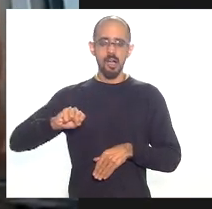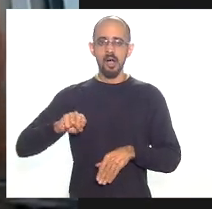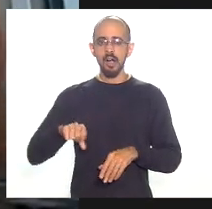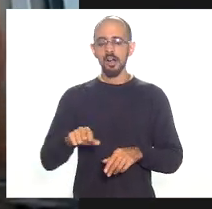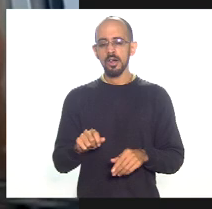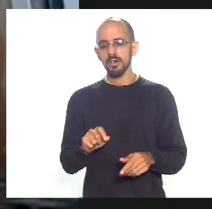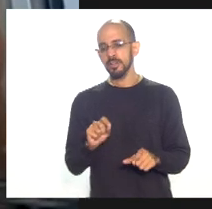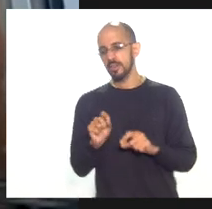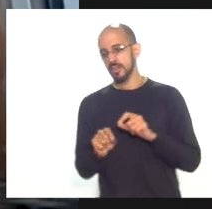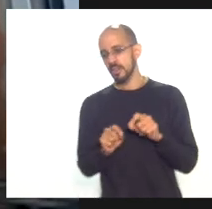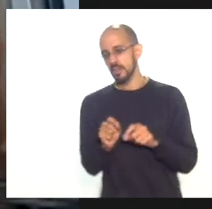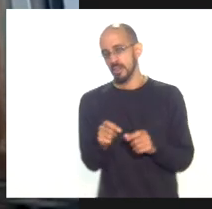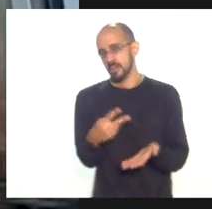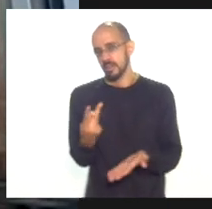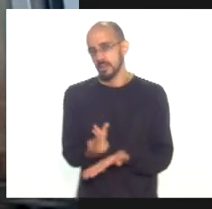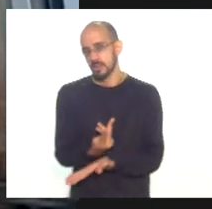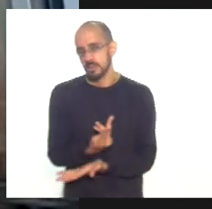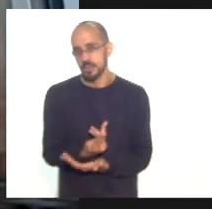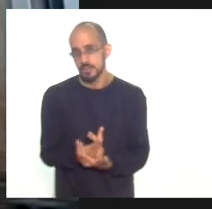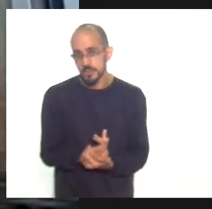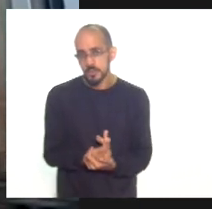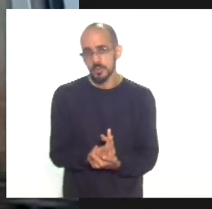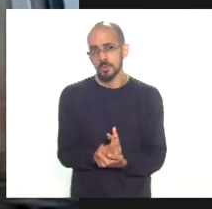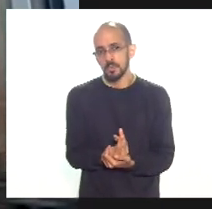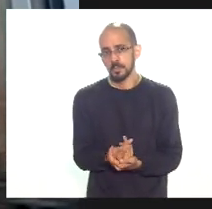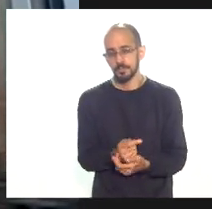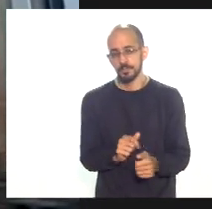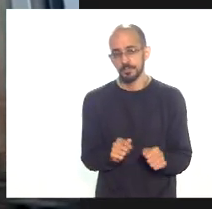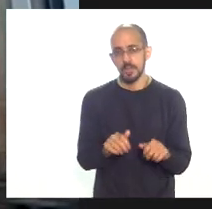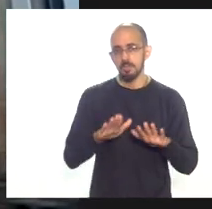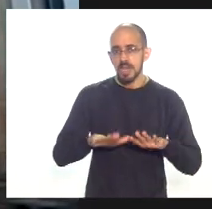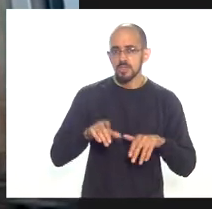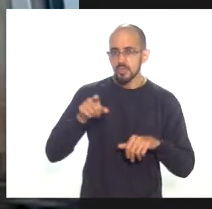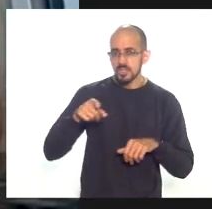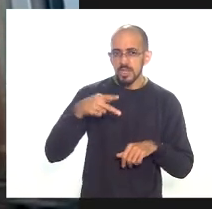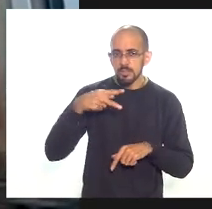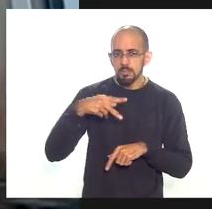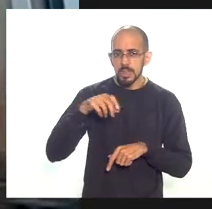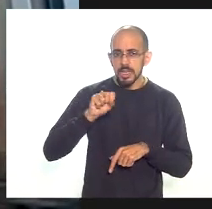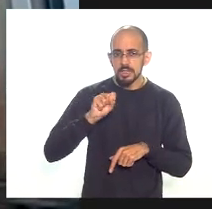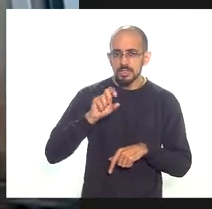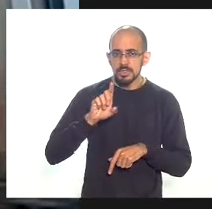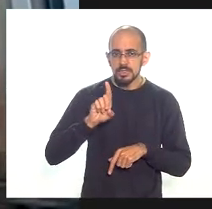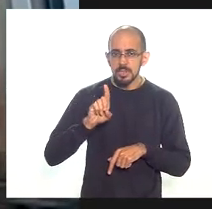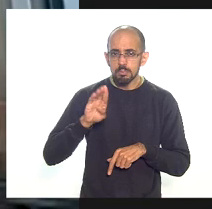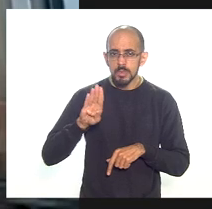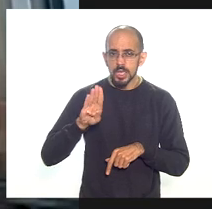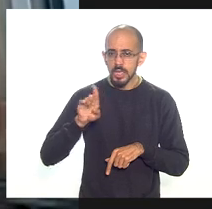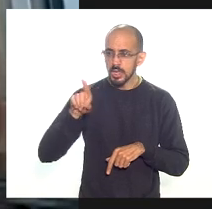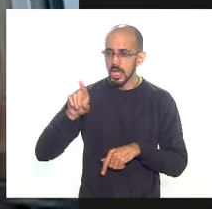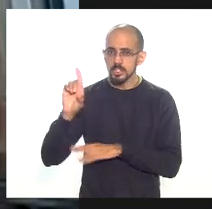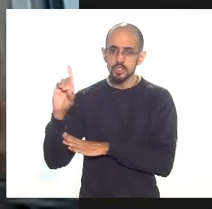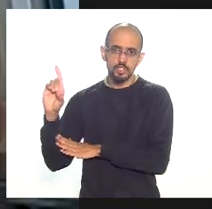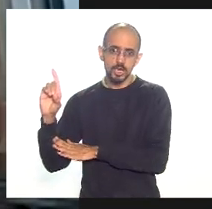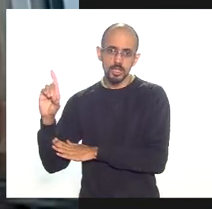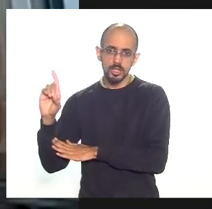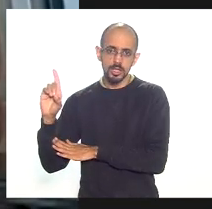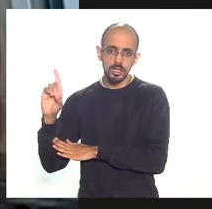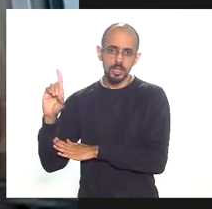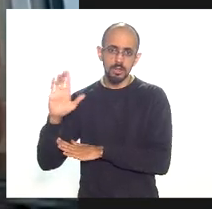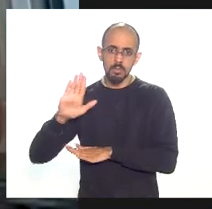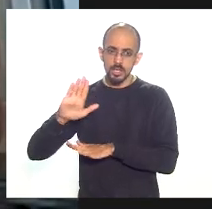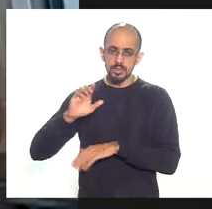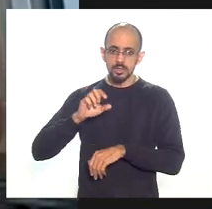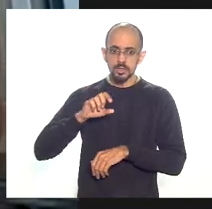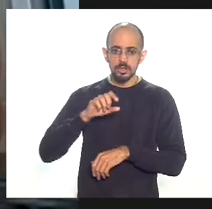em determinada situação mas você é do PSDB o PSDB é de direita ora o PSDB